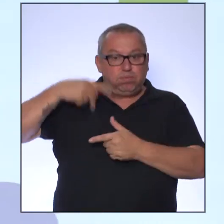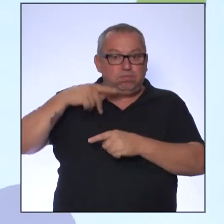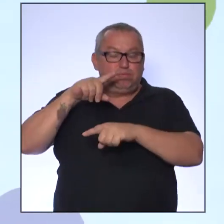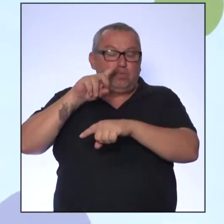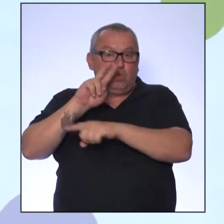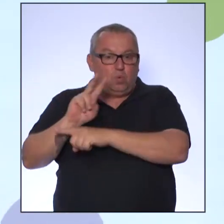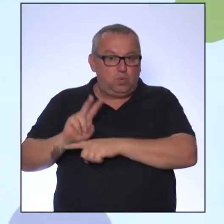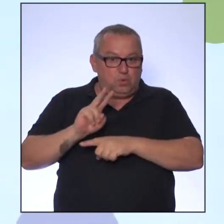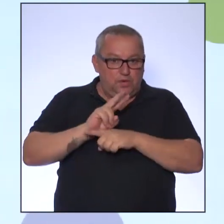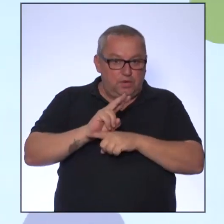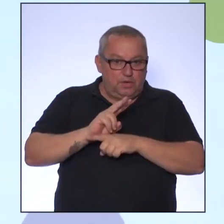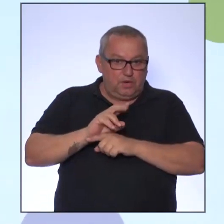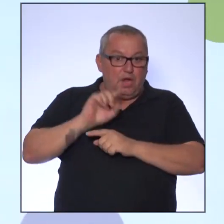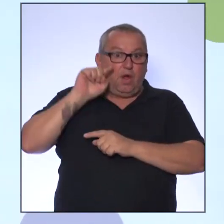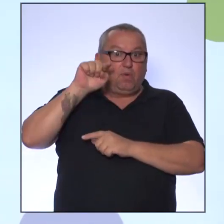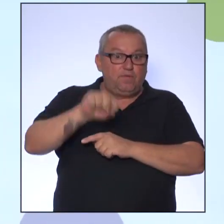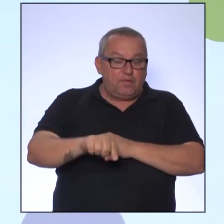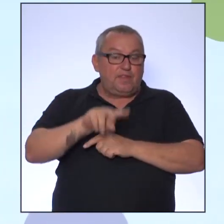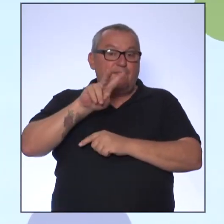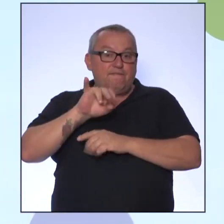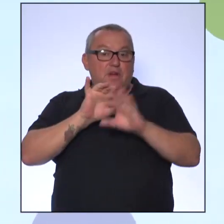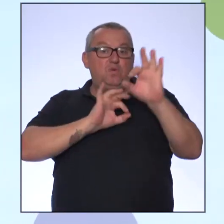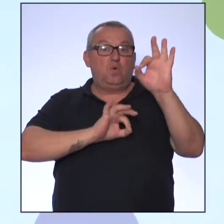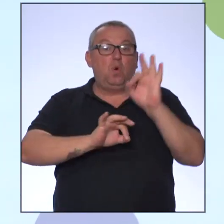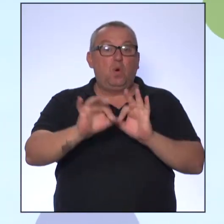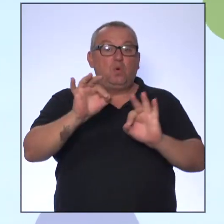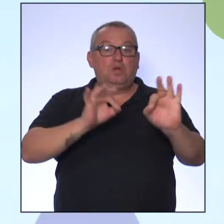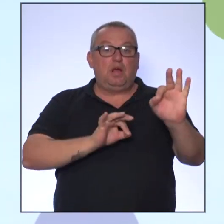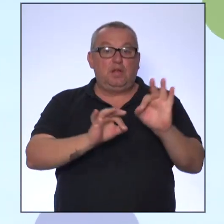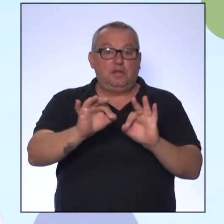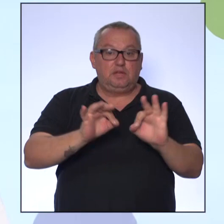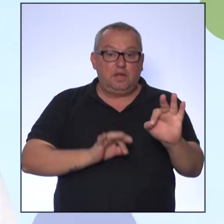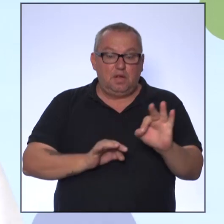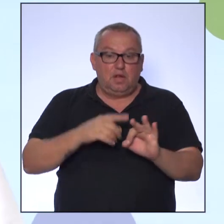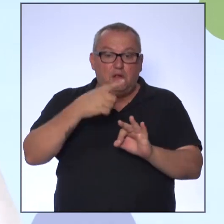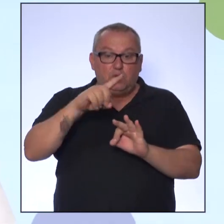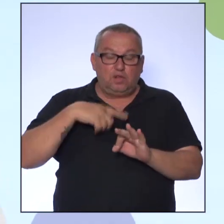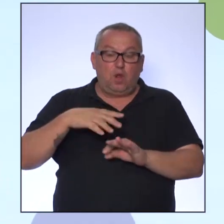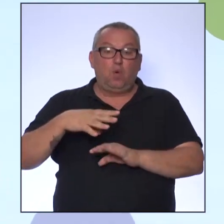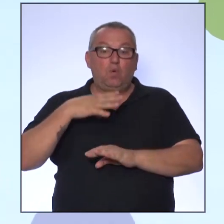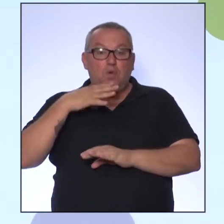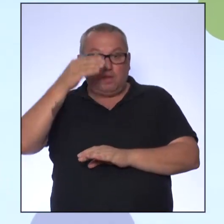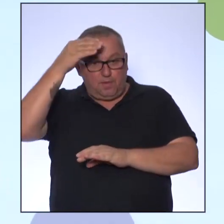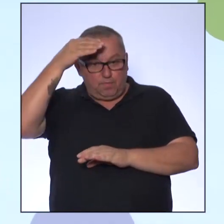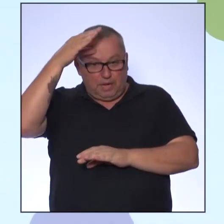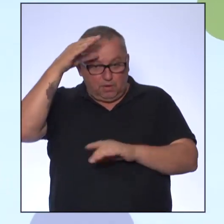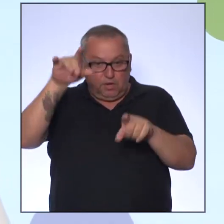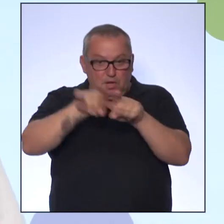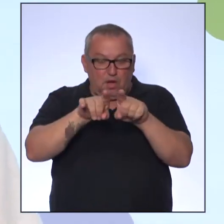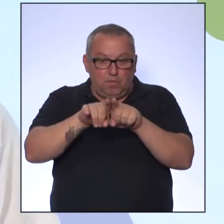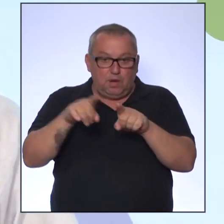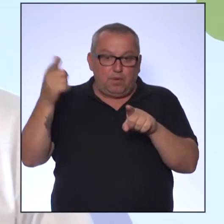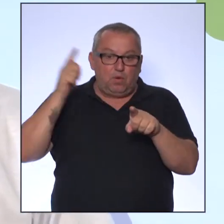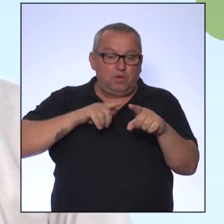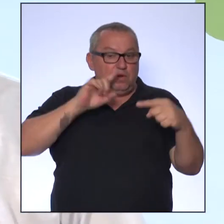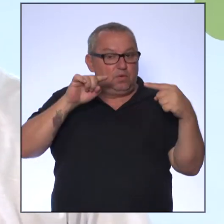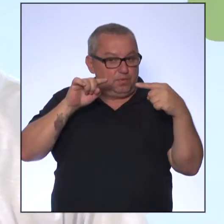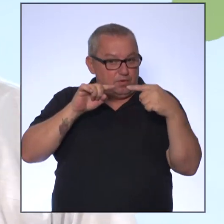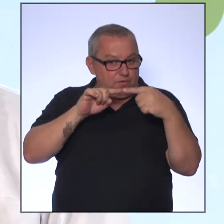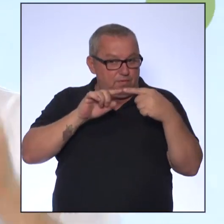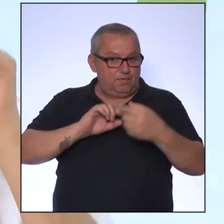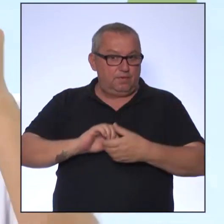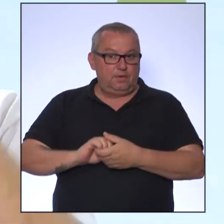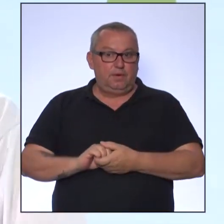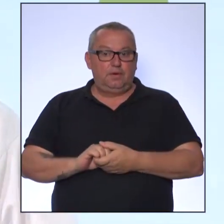É o que você vai organizando a partir do seu autoconhecimento para chegar ao seu objetivo.